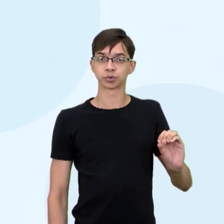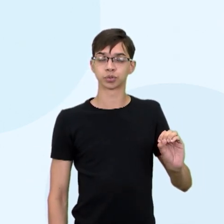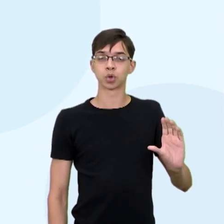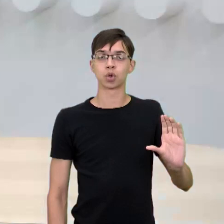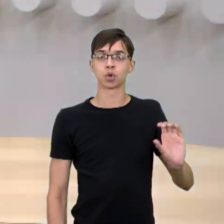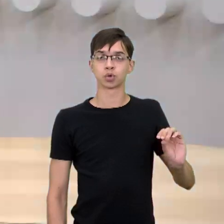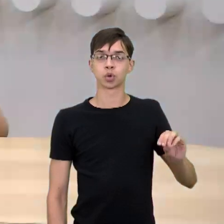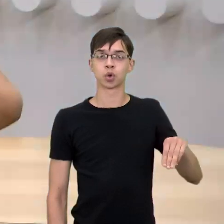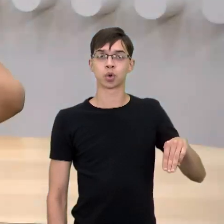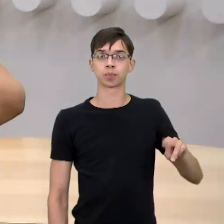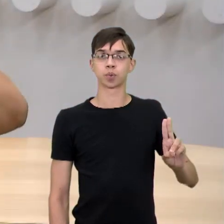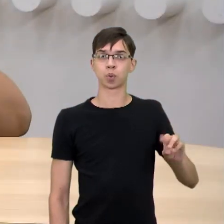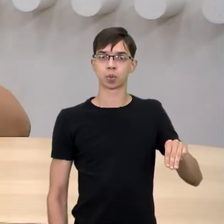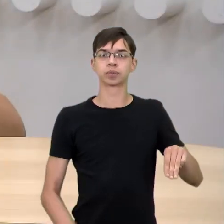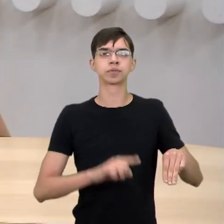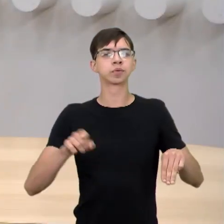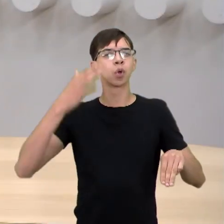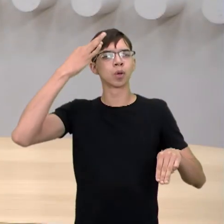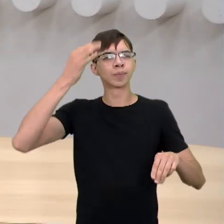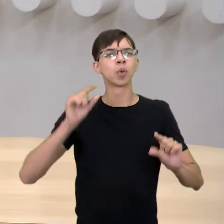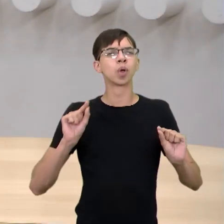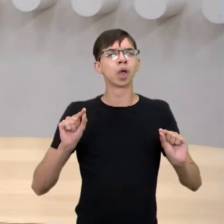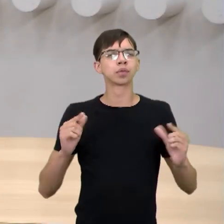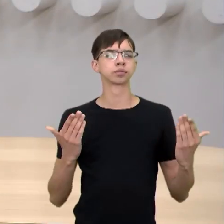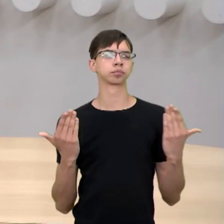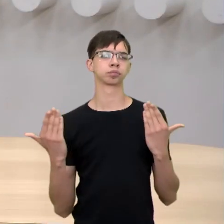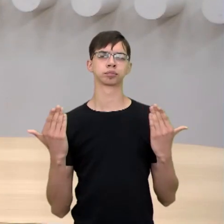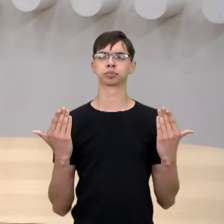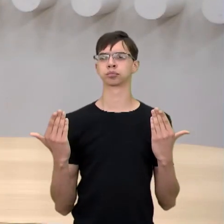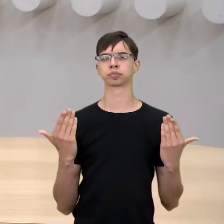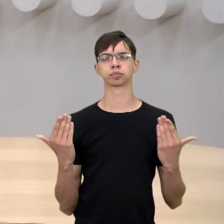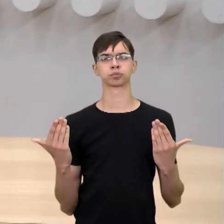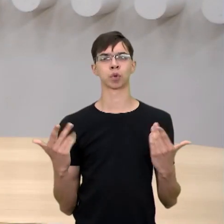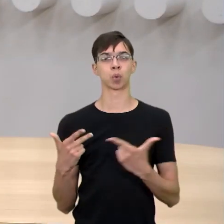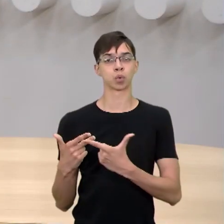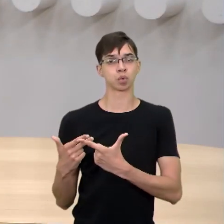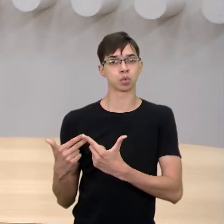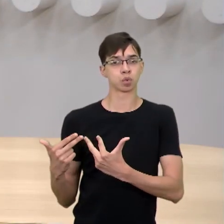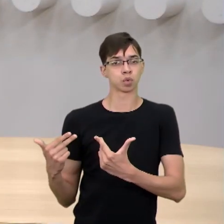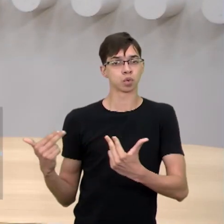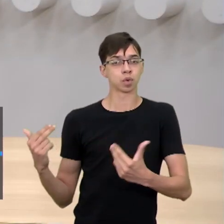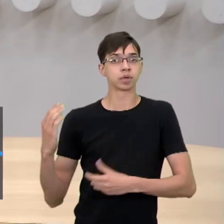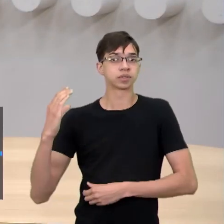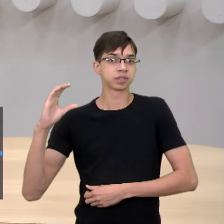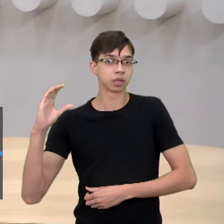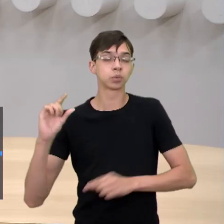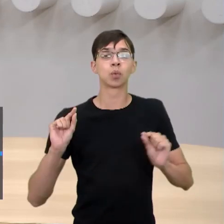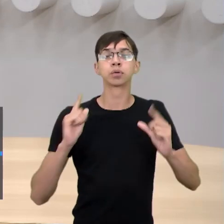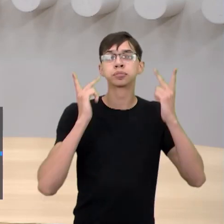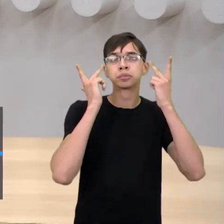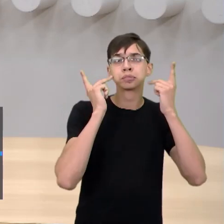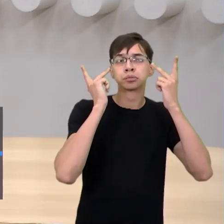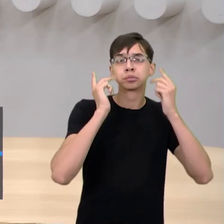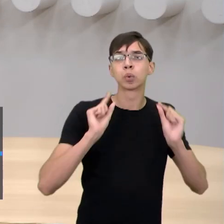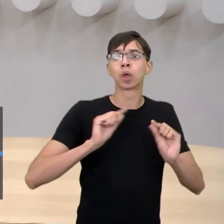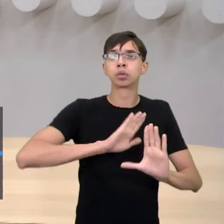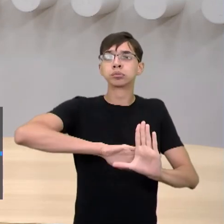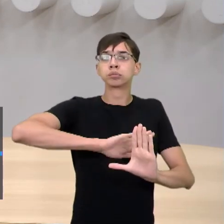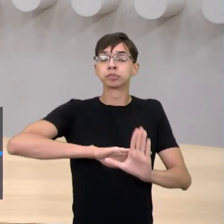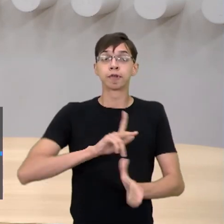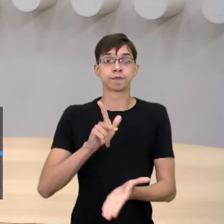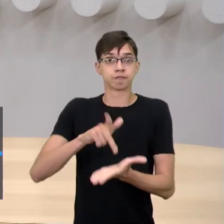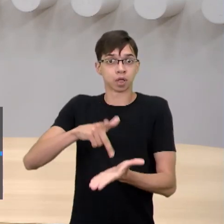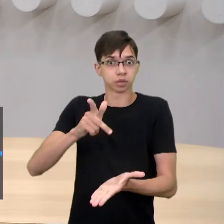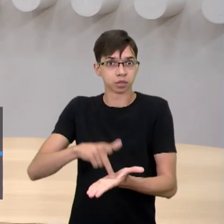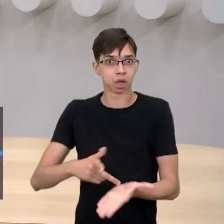essa linha de diferença do que é o senso comum e o que são as coisas dentro da ciência, ou o que são as coisas concretas, enfim,